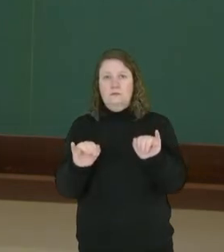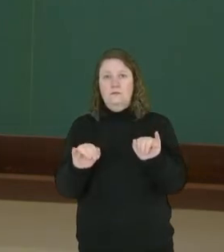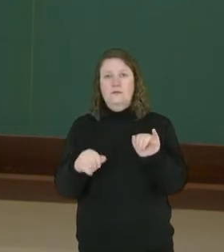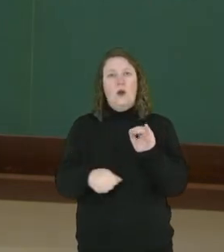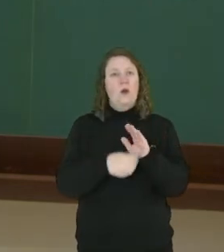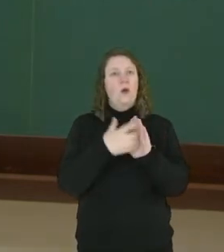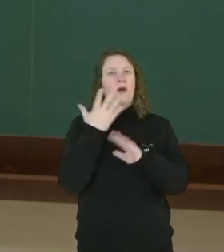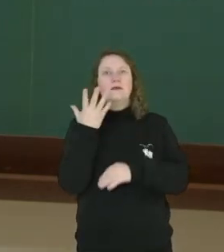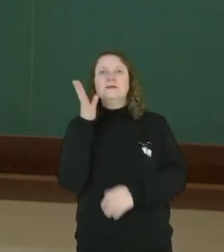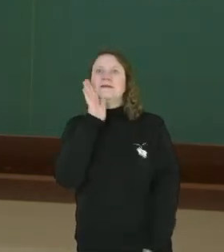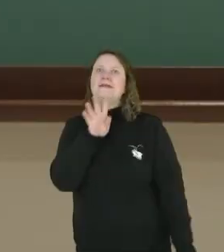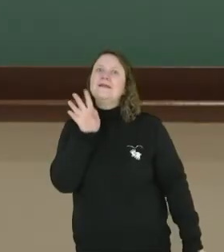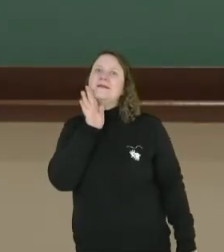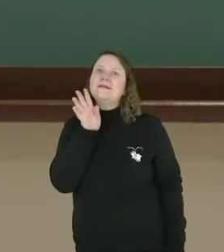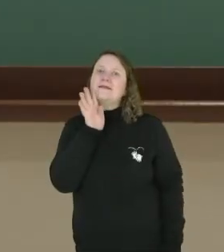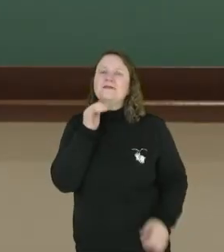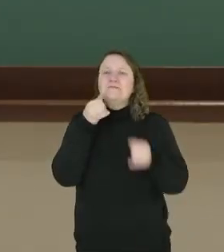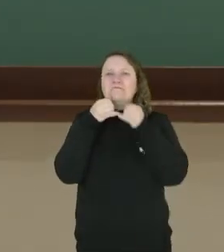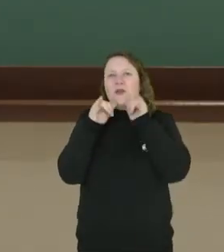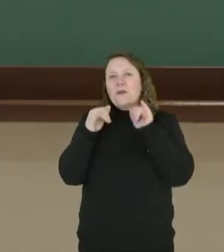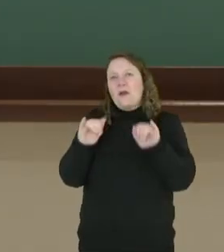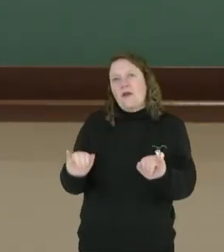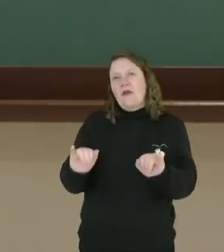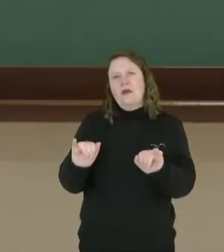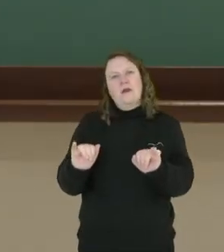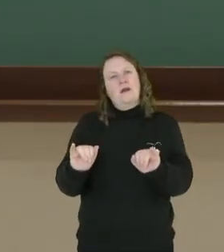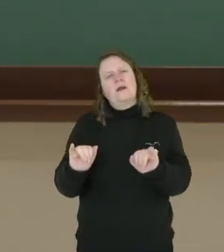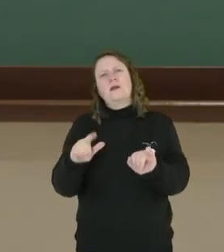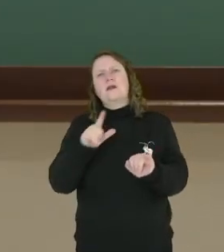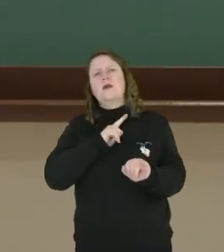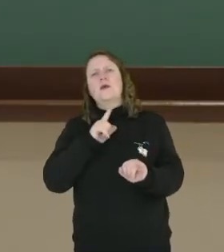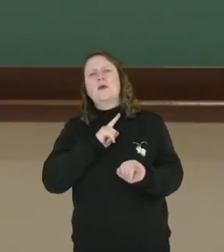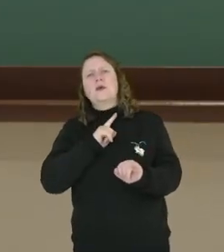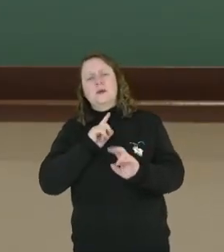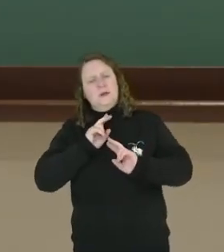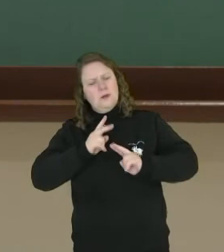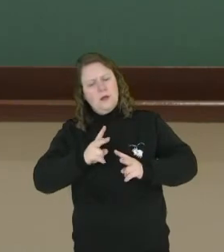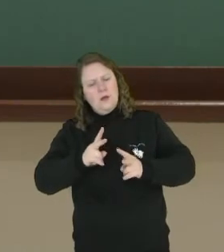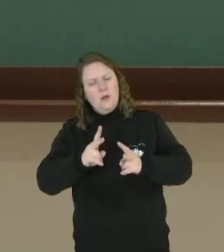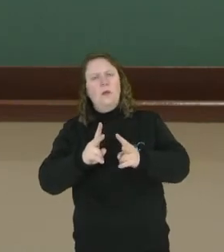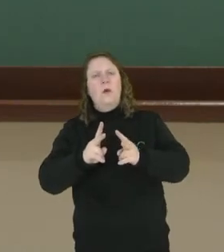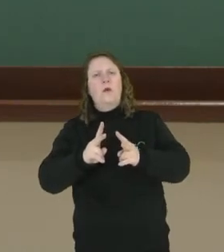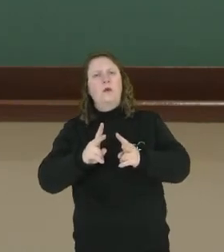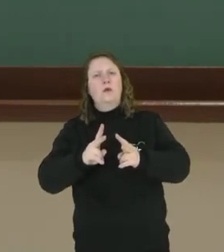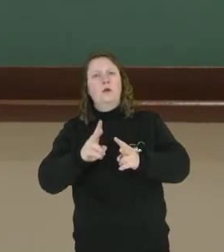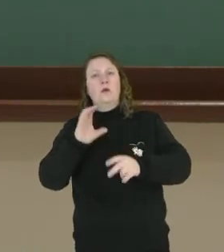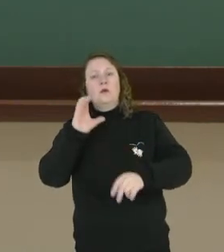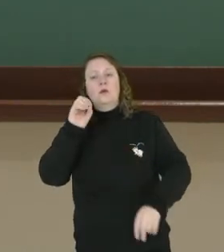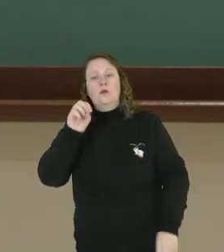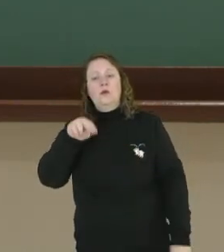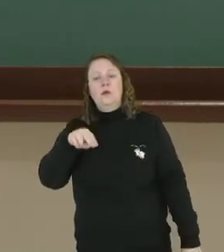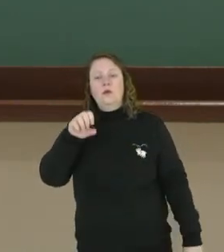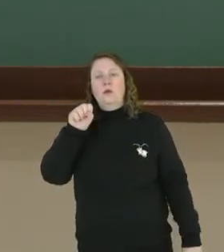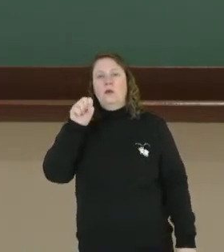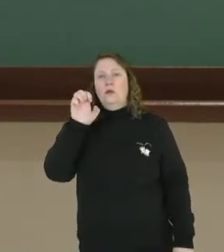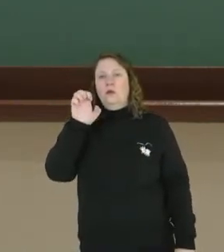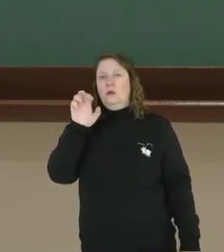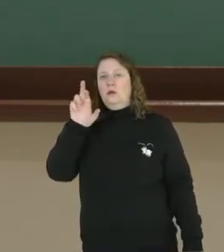sobre energia mecânica ou qualquer outro tipo de energia é que ela se conserva. Inclusive, nós temos aqui